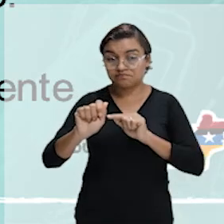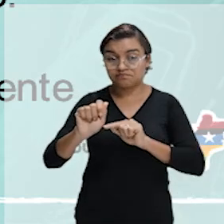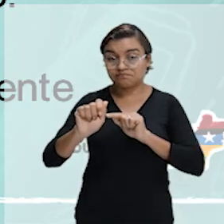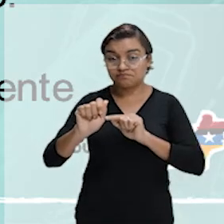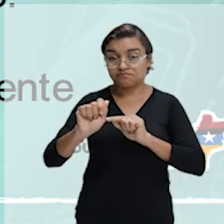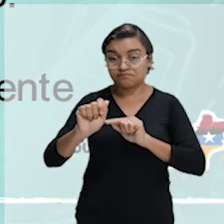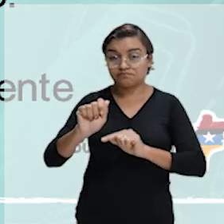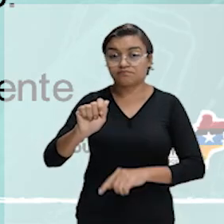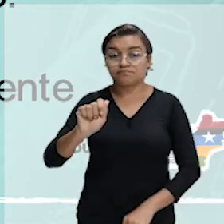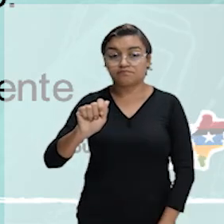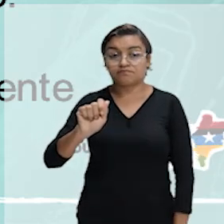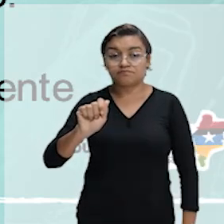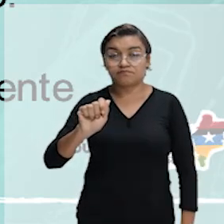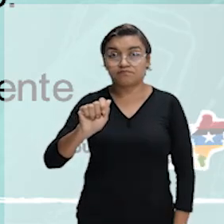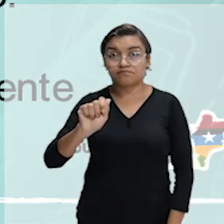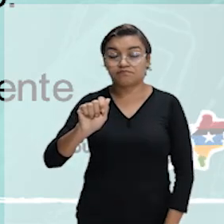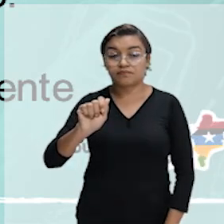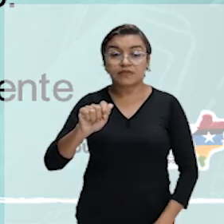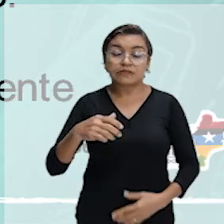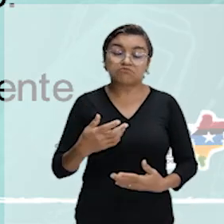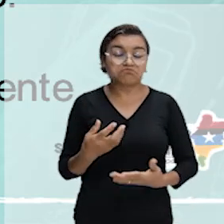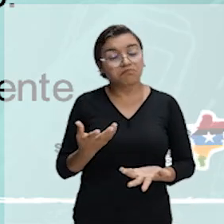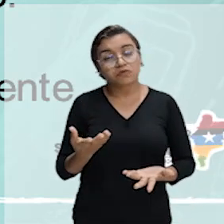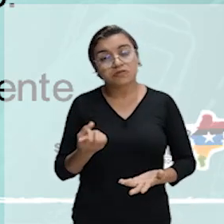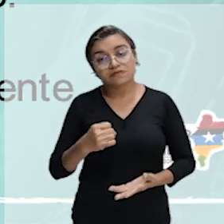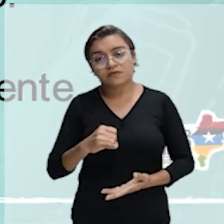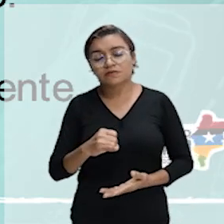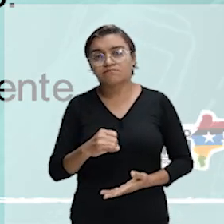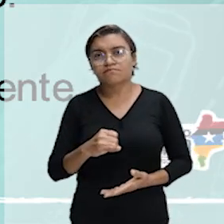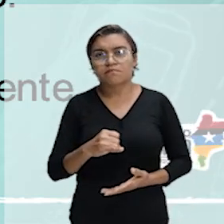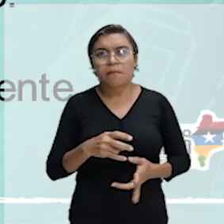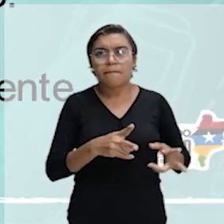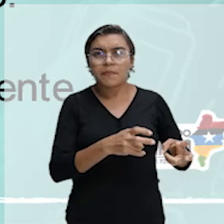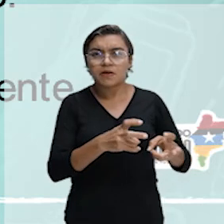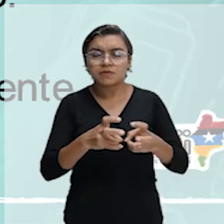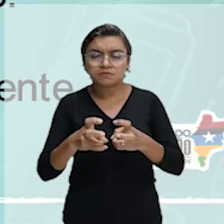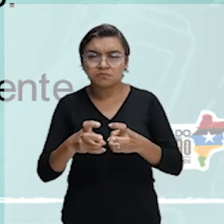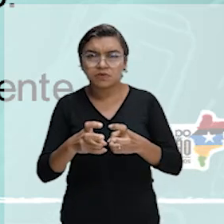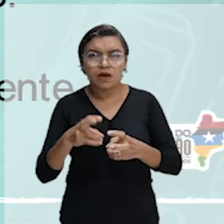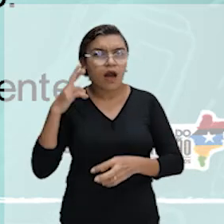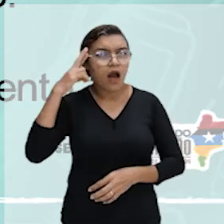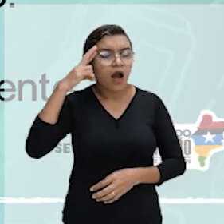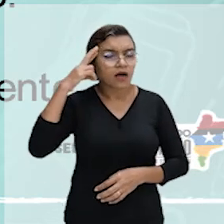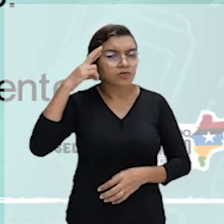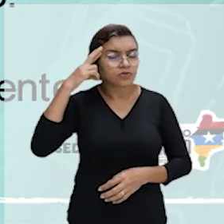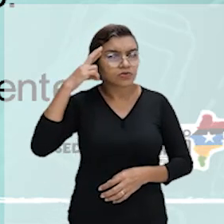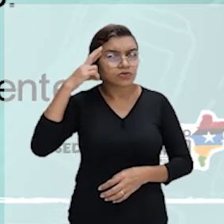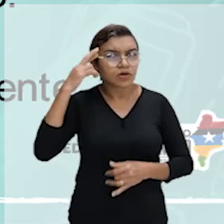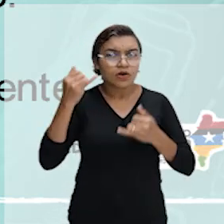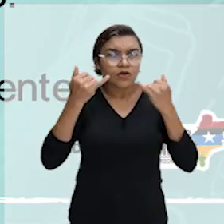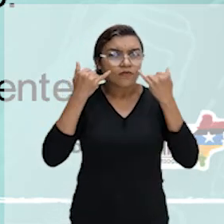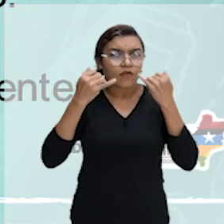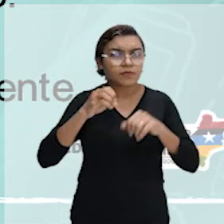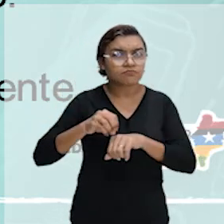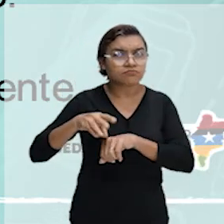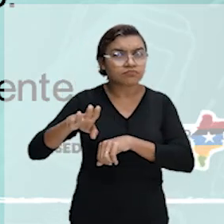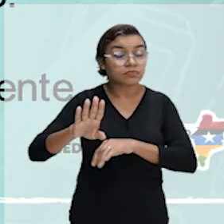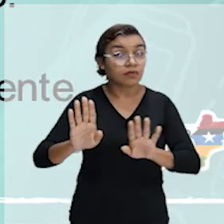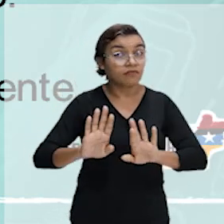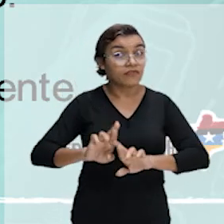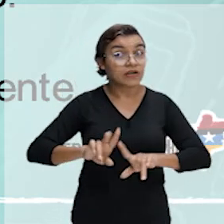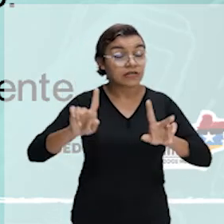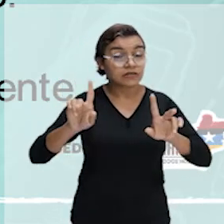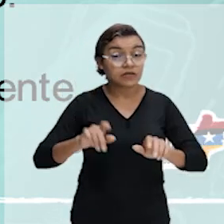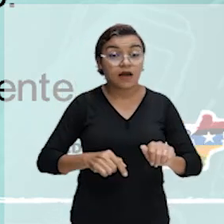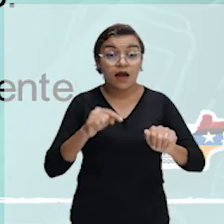o que é moralmente incorreto? Bom, se vocês olharem para o raciocínio, ele não está fornecendo esta informação, tá?